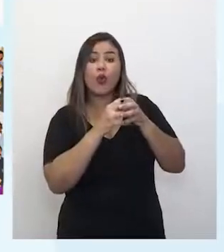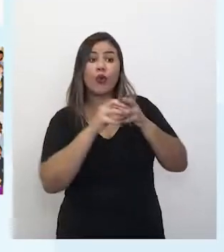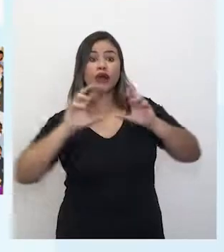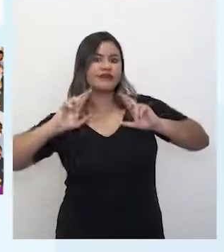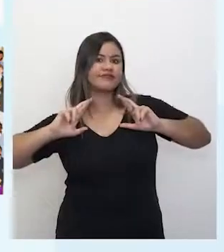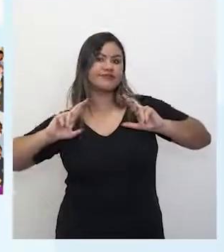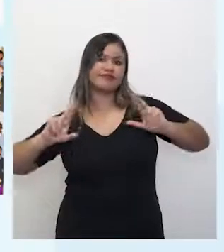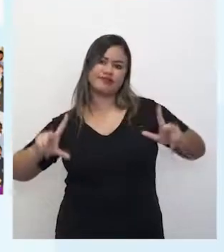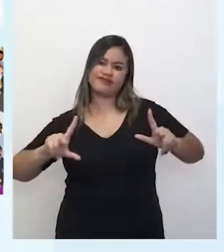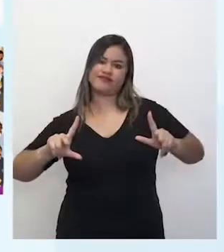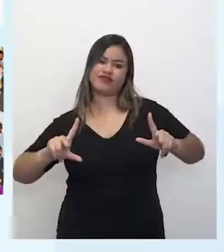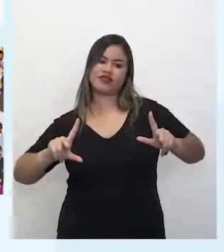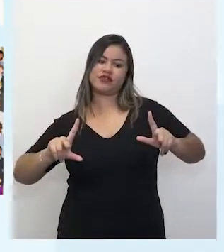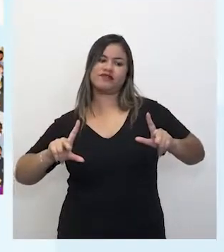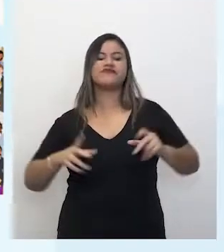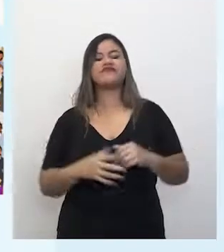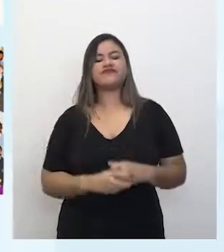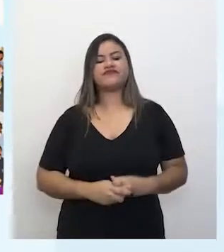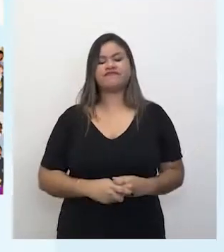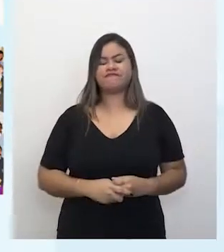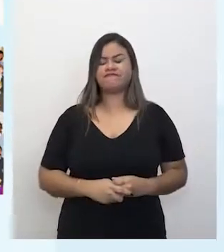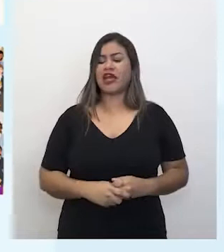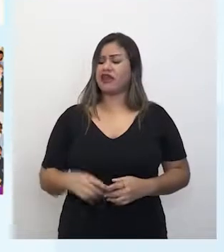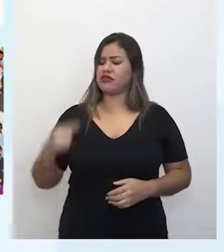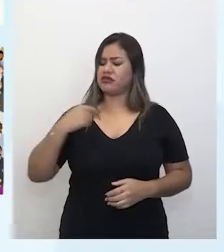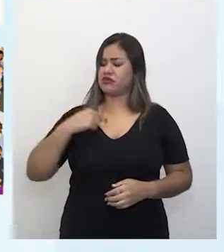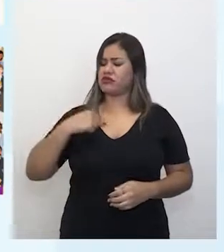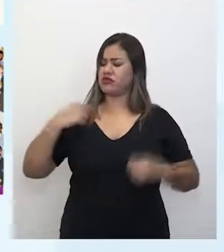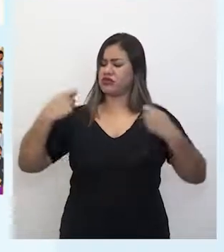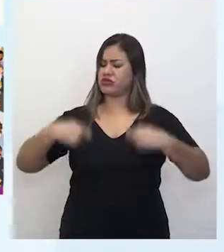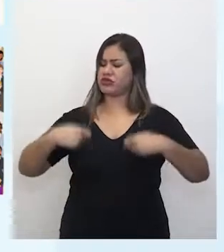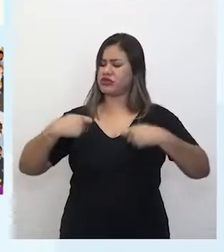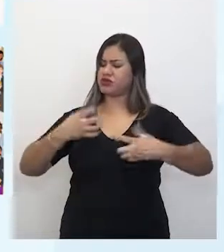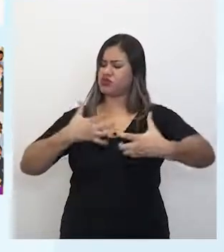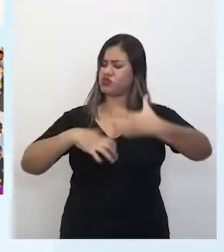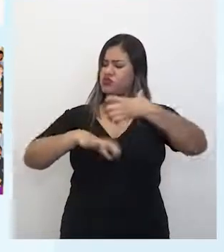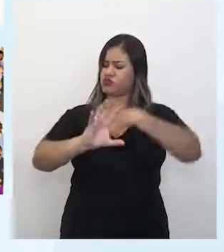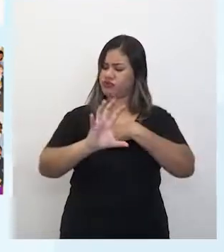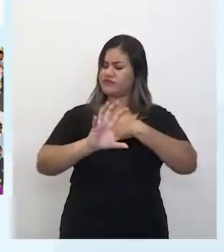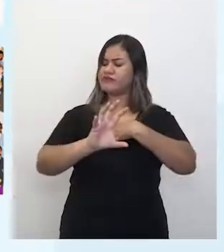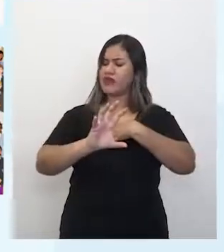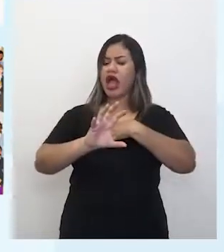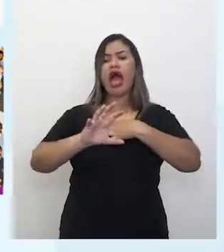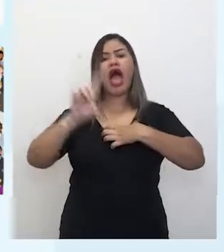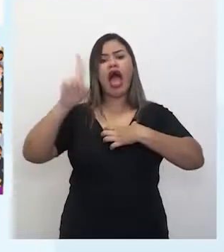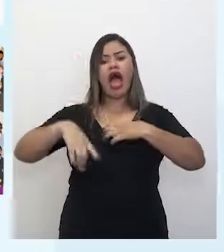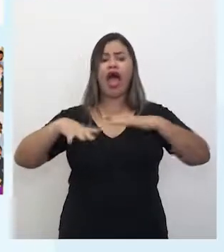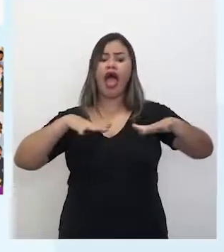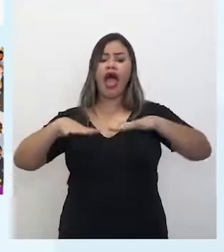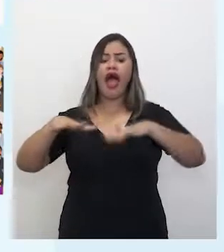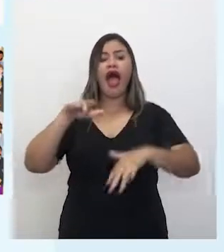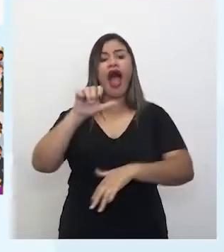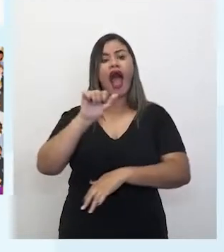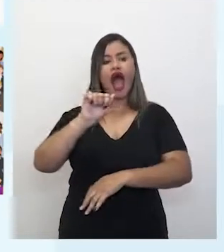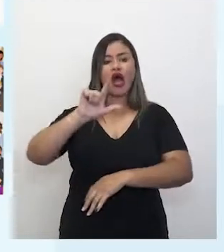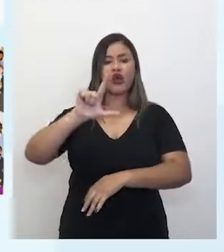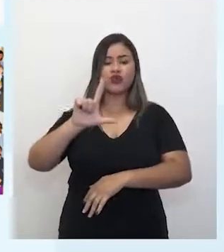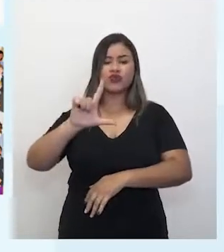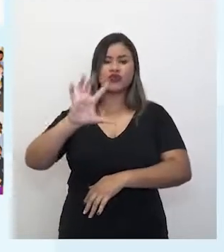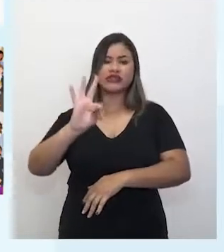outros, né? E aí, eu preciso me colocar no lugar do outro, que é esse movimento de alteridade, para